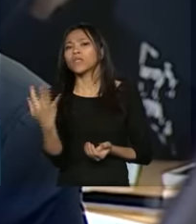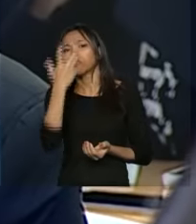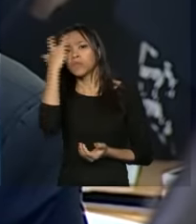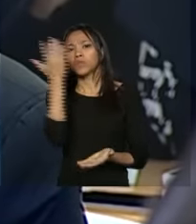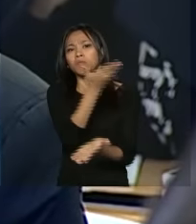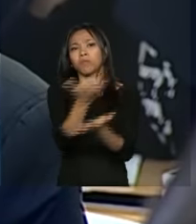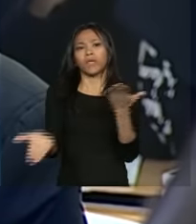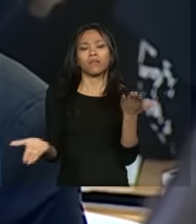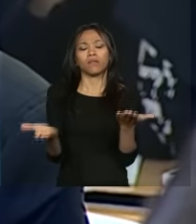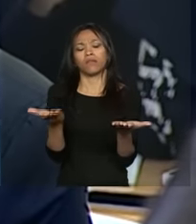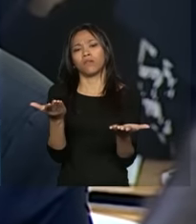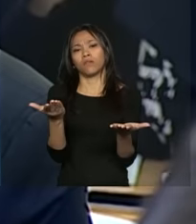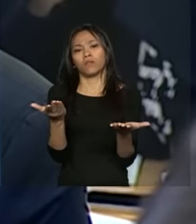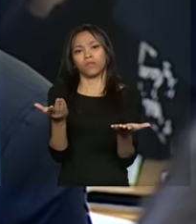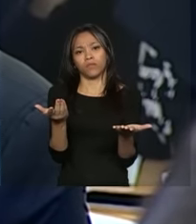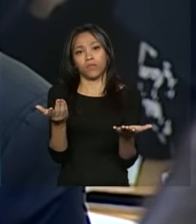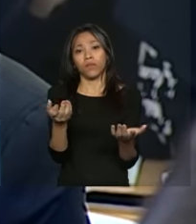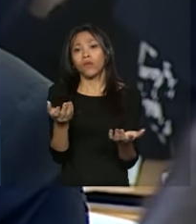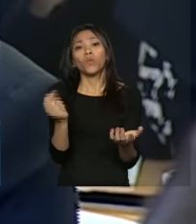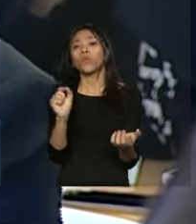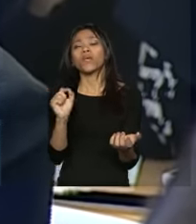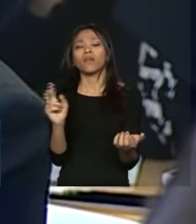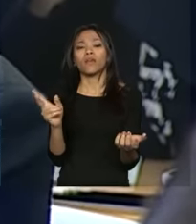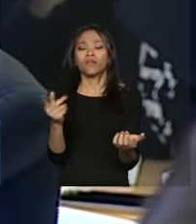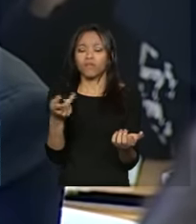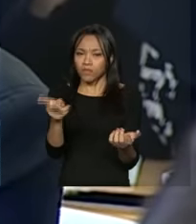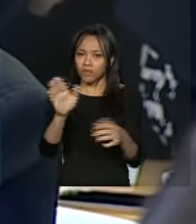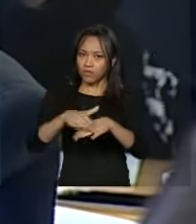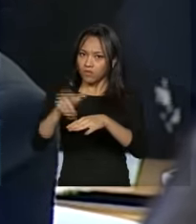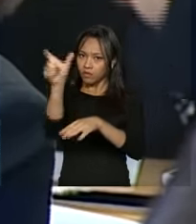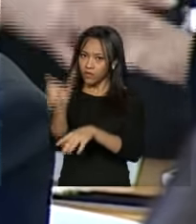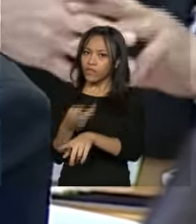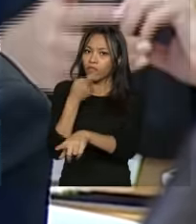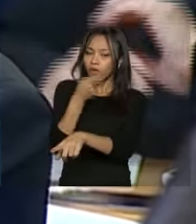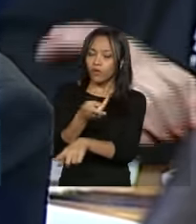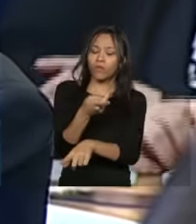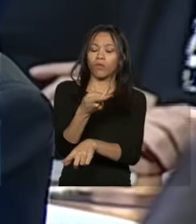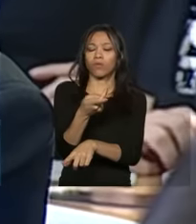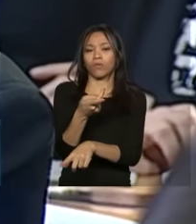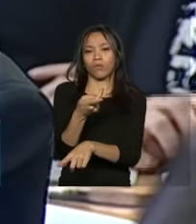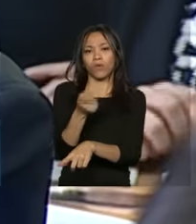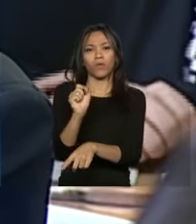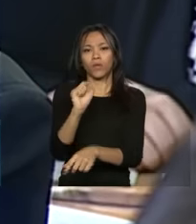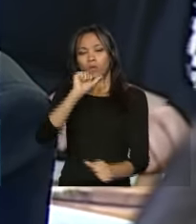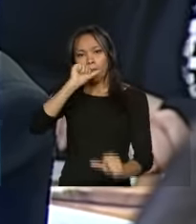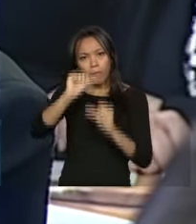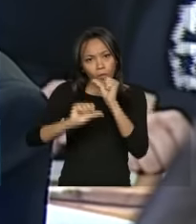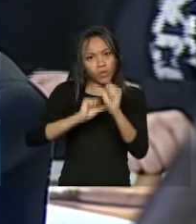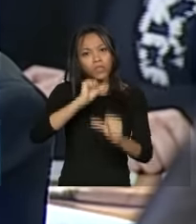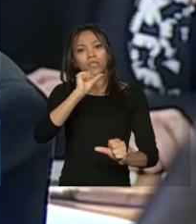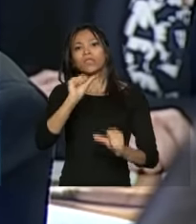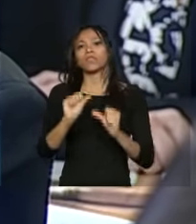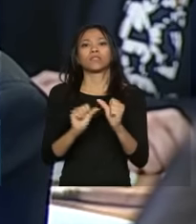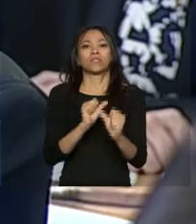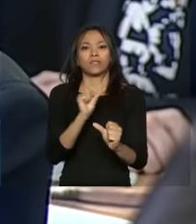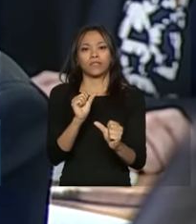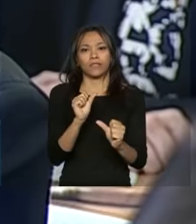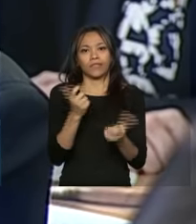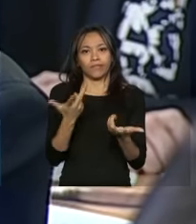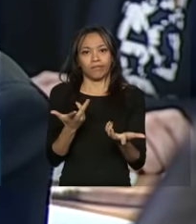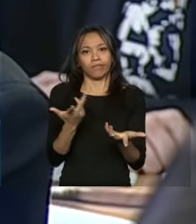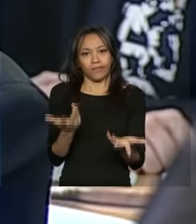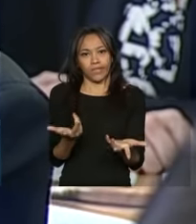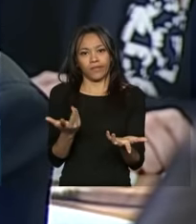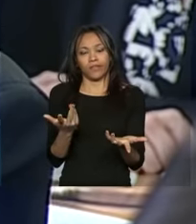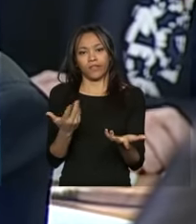eh qual é a prática mais comum o senhor fala eh num num numa mudança eh em procedimentos